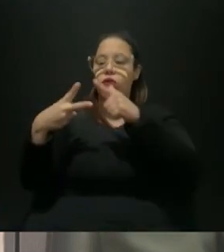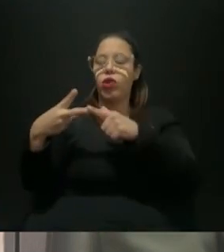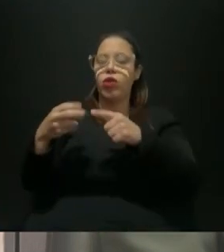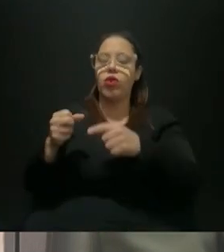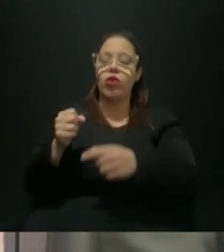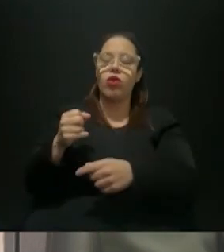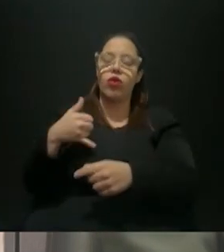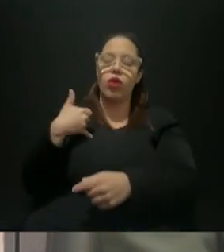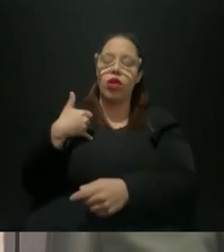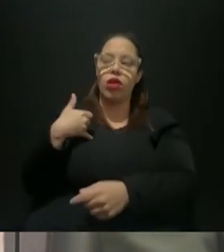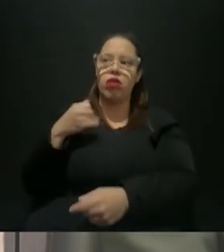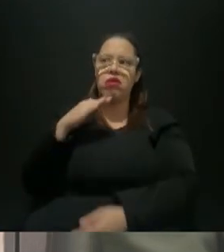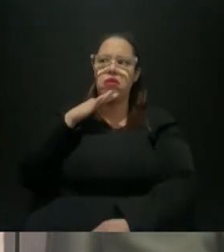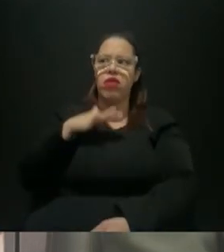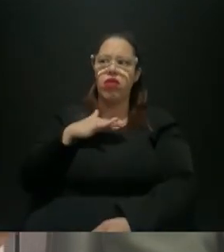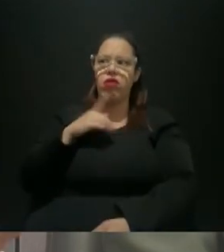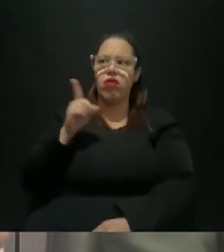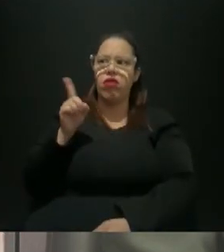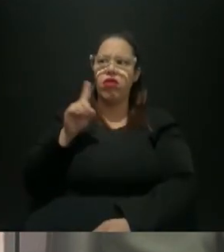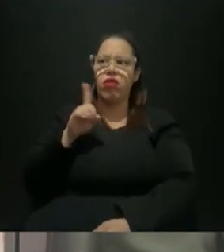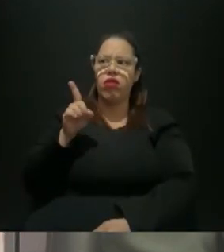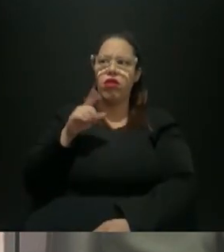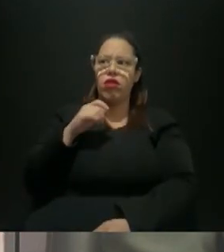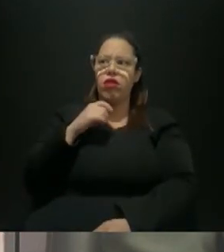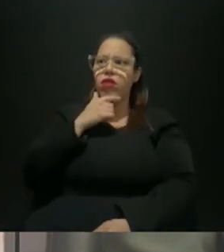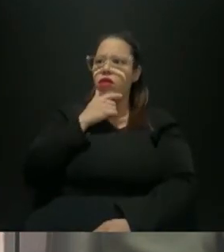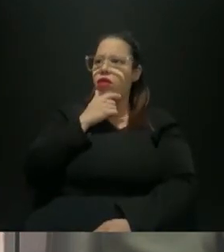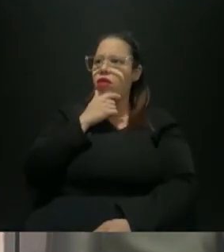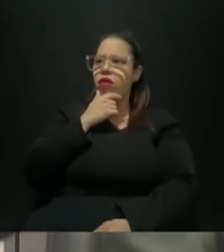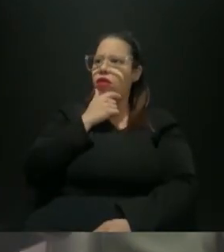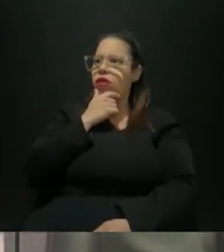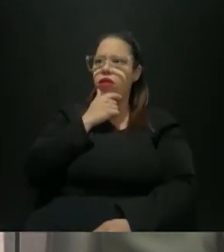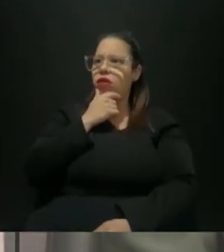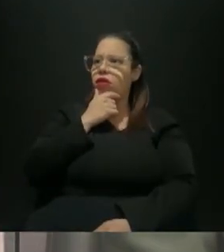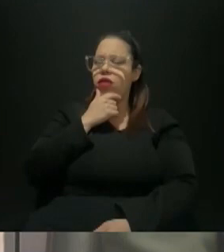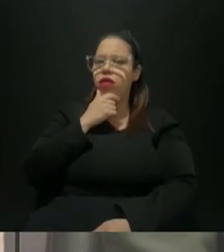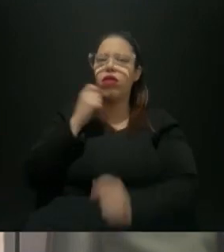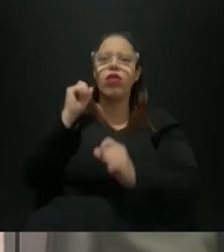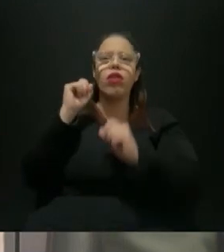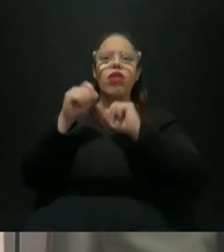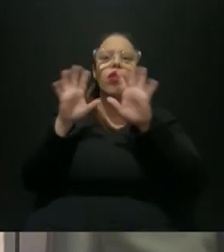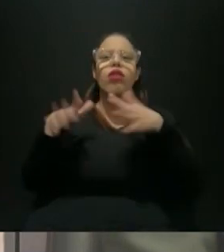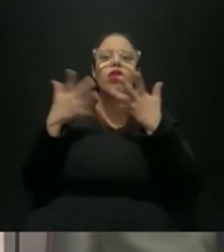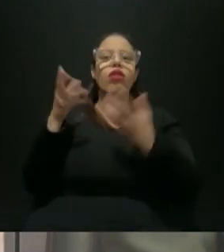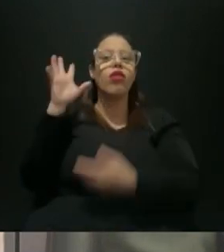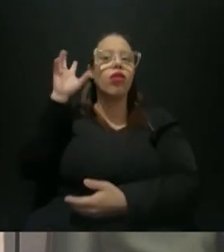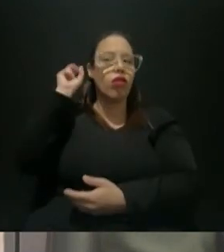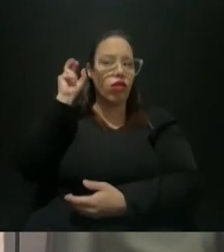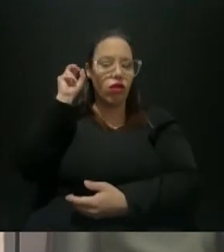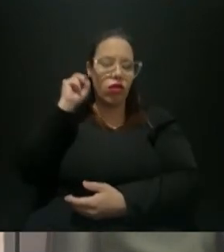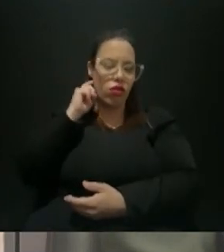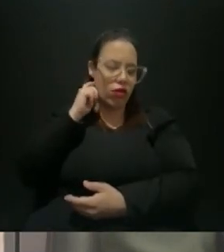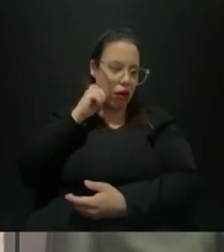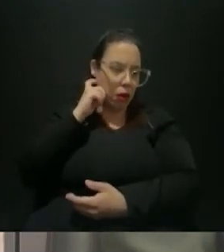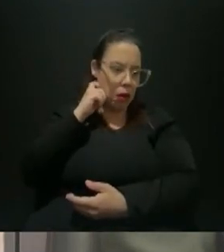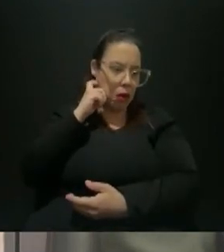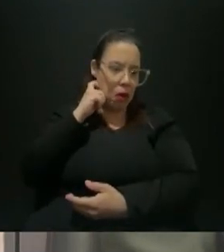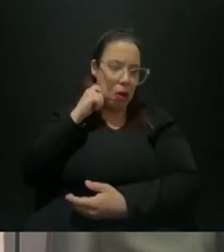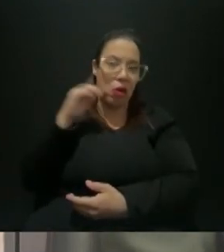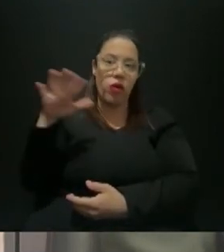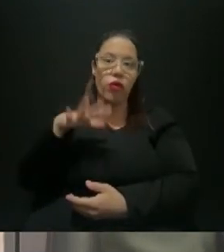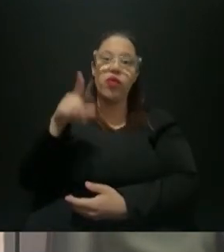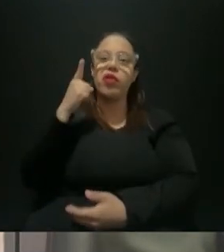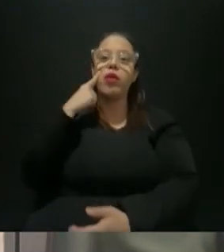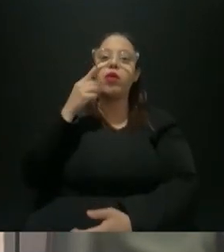a maioria das pessoas, a gente usa assim, fala assim, quantas vezes você já não ouviu num lugar, falando assim, ó, fica quietinho